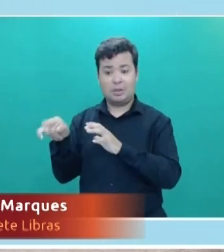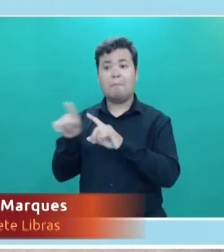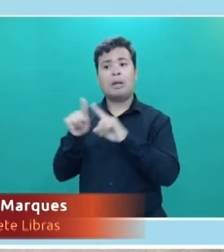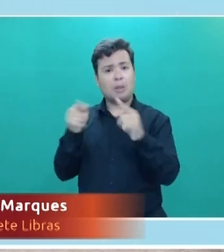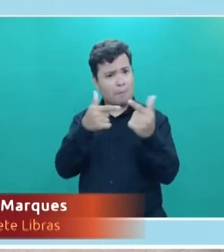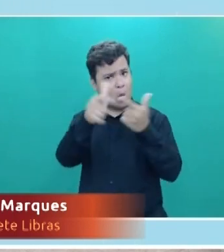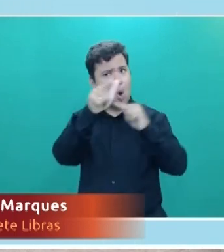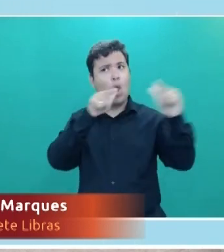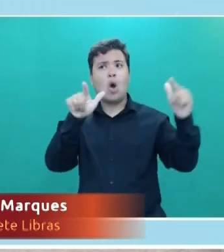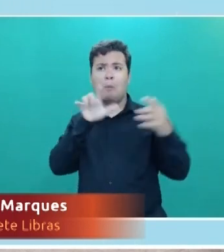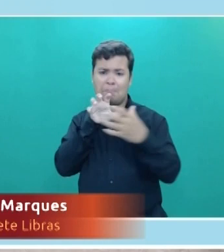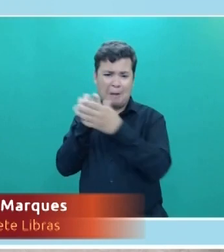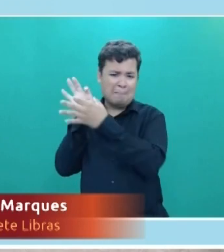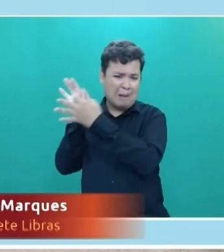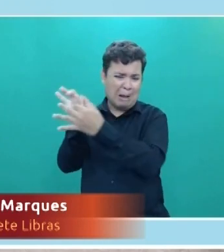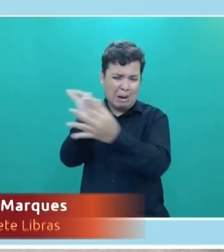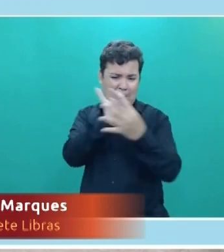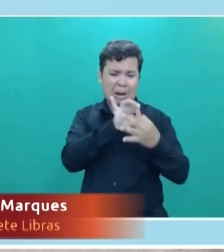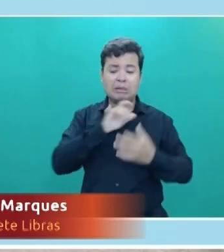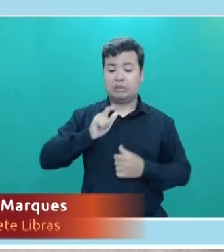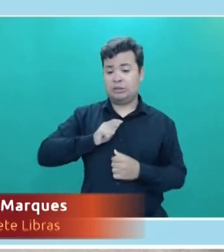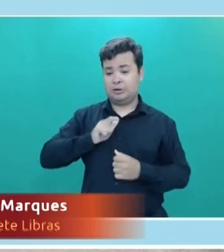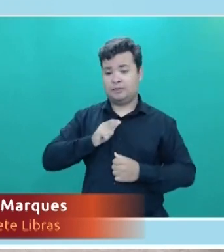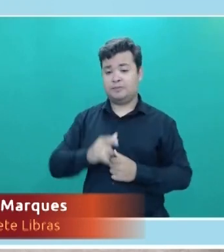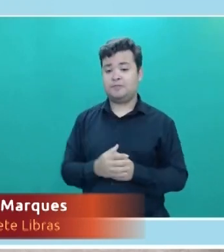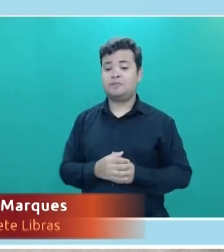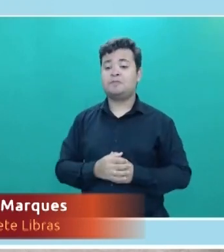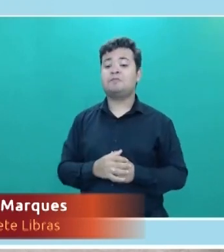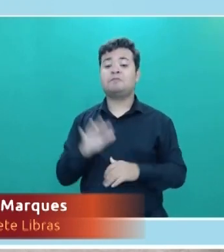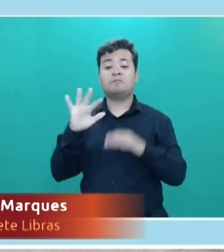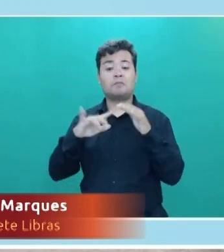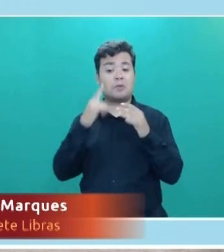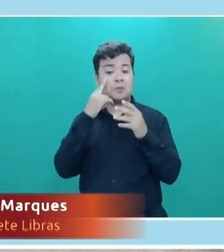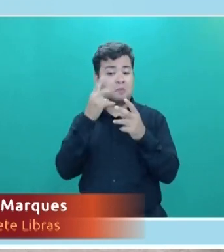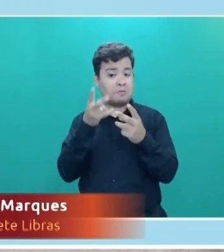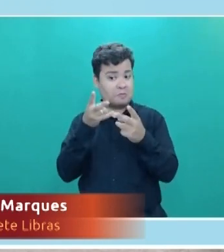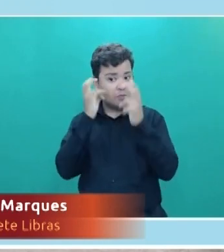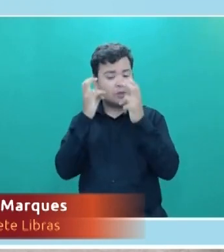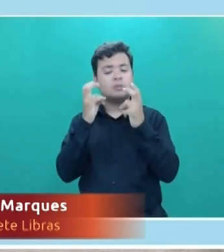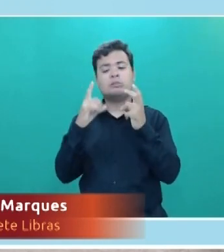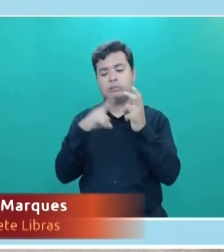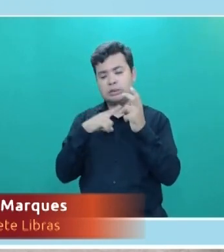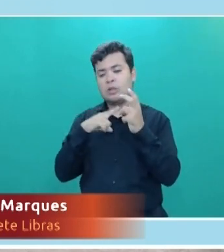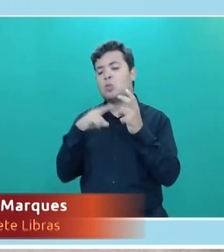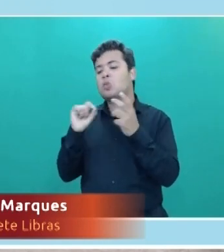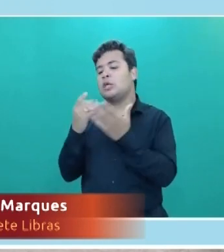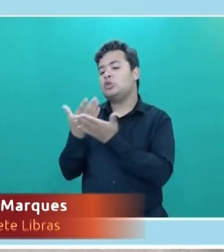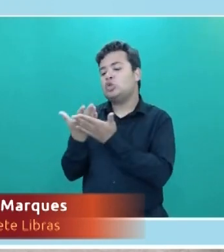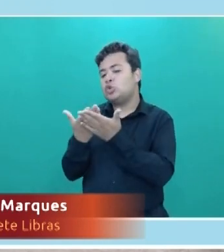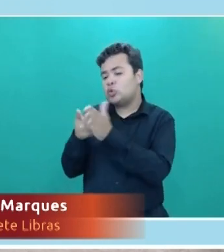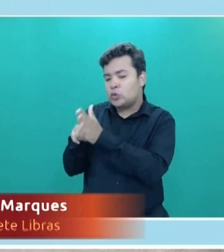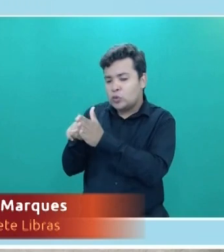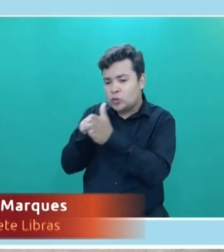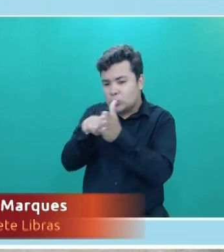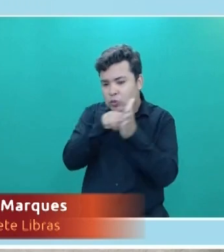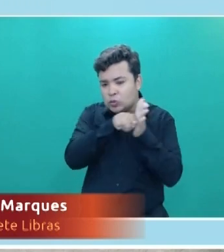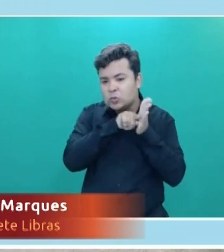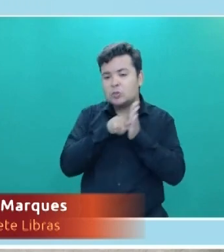há uma conexão, muitas vezes, que é muito perceptível, inclusive há estudo sobre isso, com